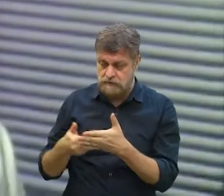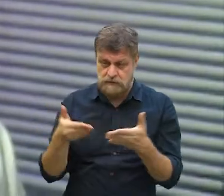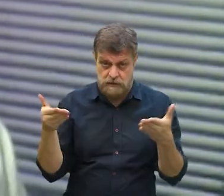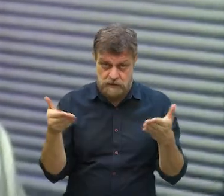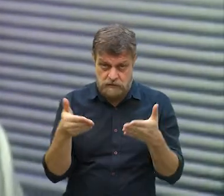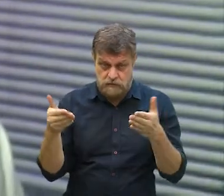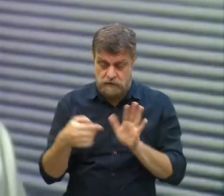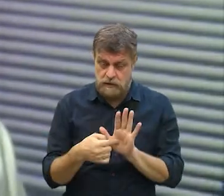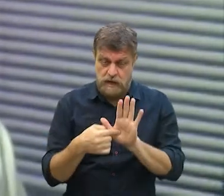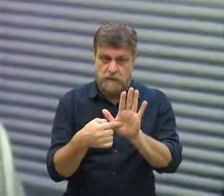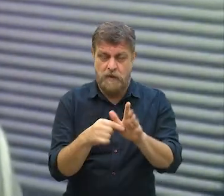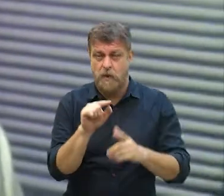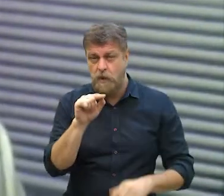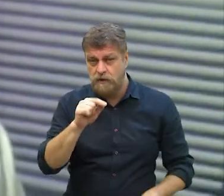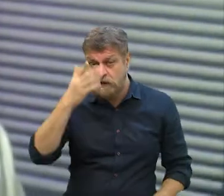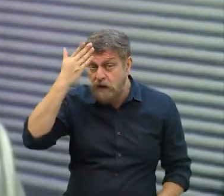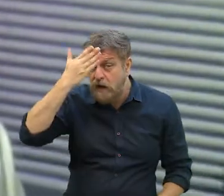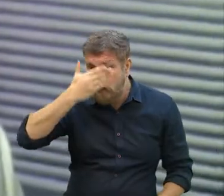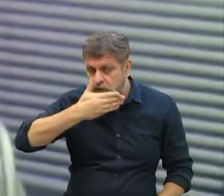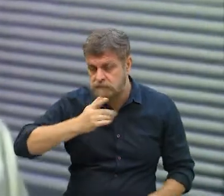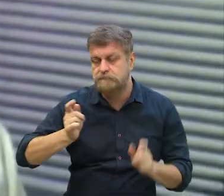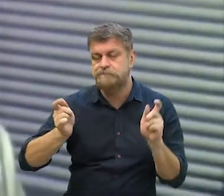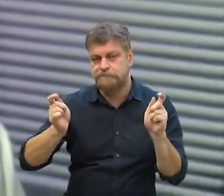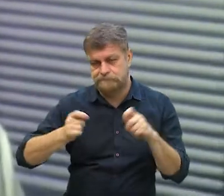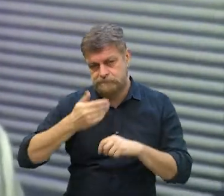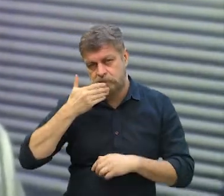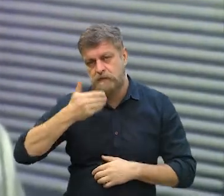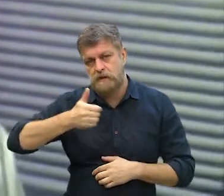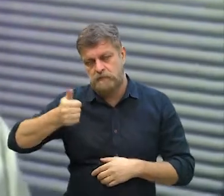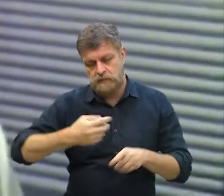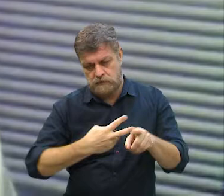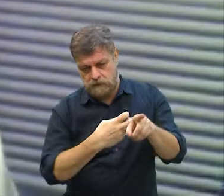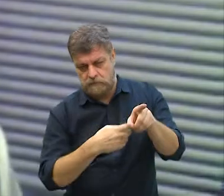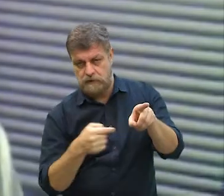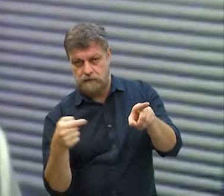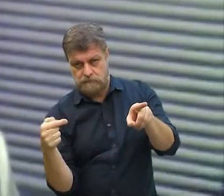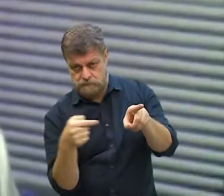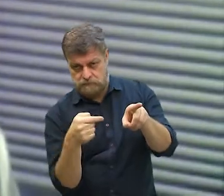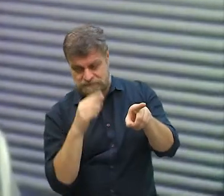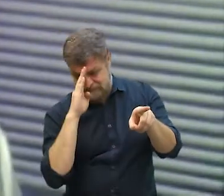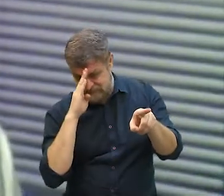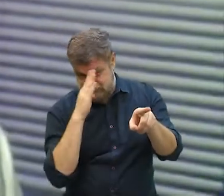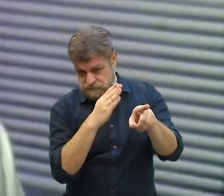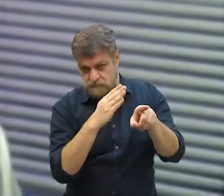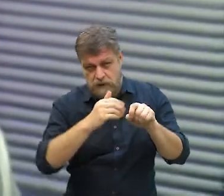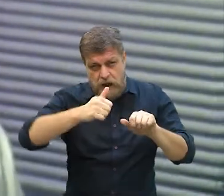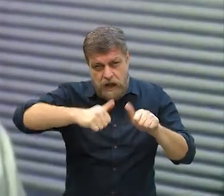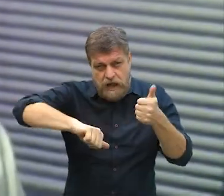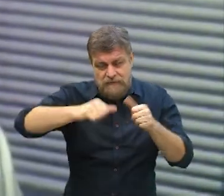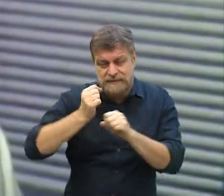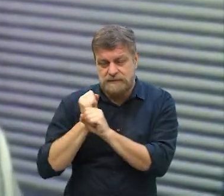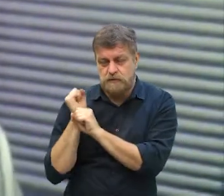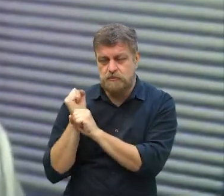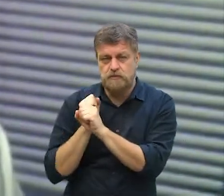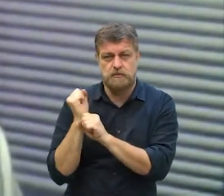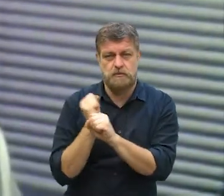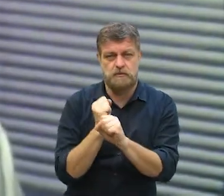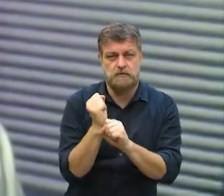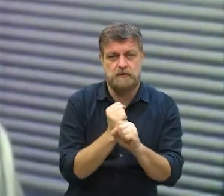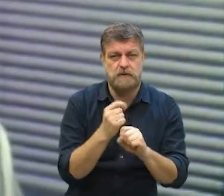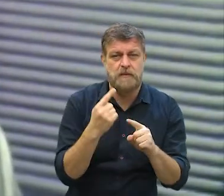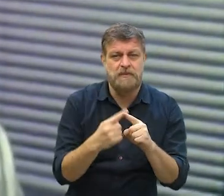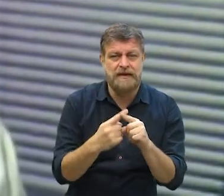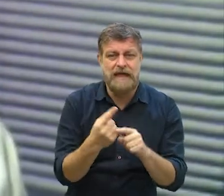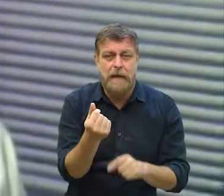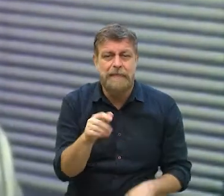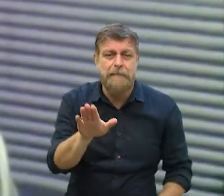o momento, realmente, o que se vê é que compensa ainda você fazer para a próstata, especificamente, essa avaliação anual, porque é